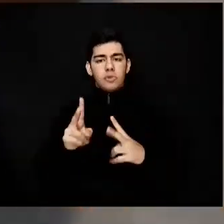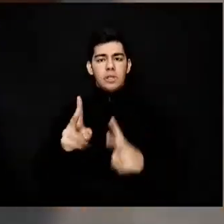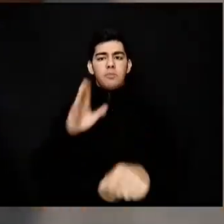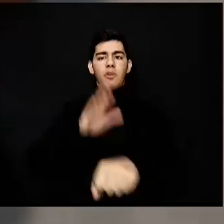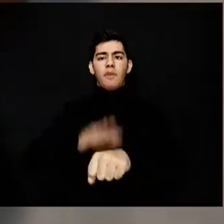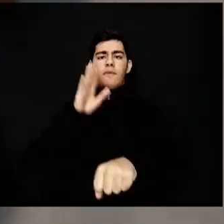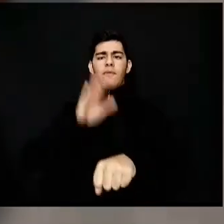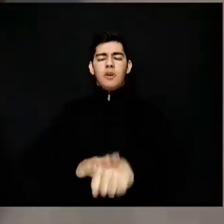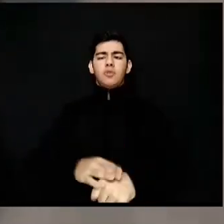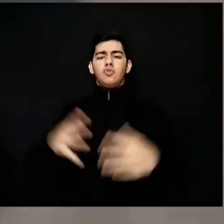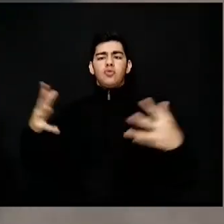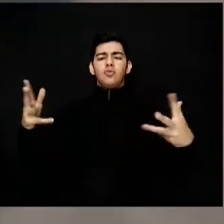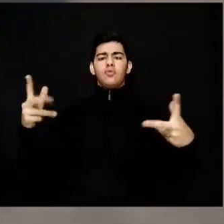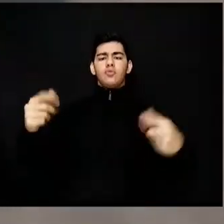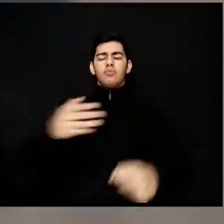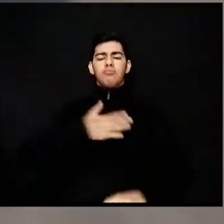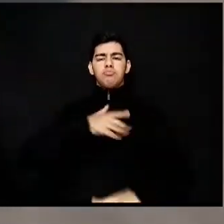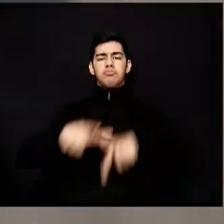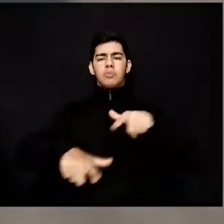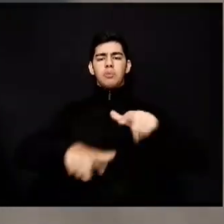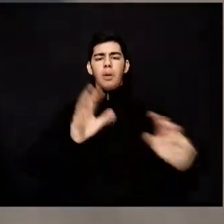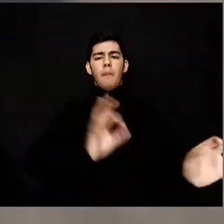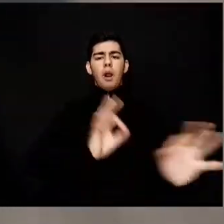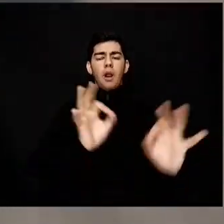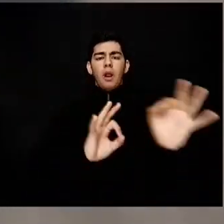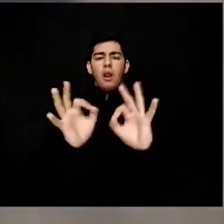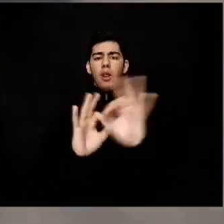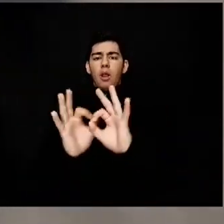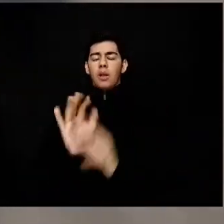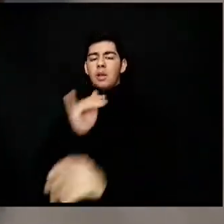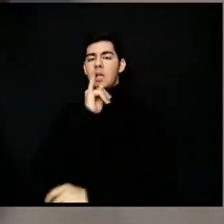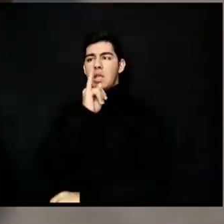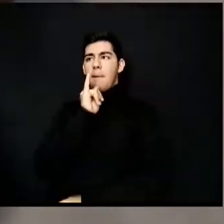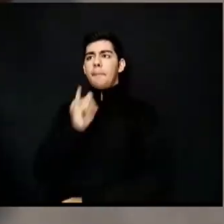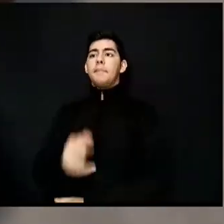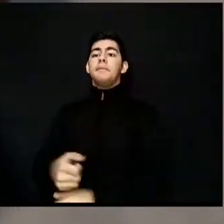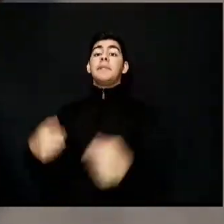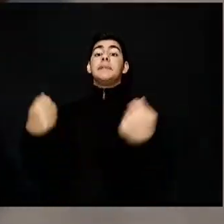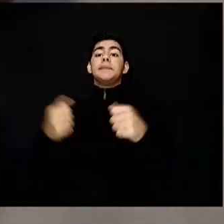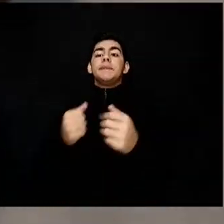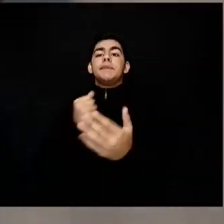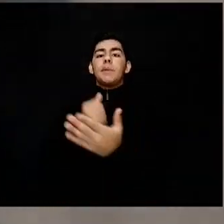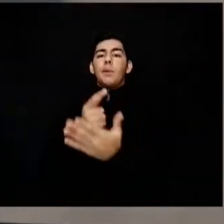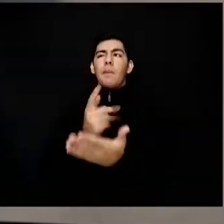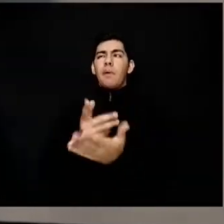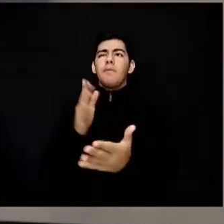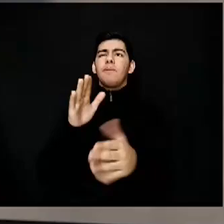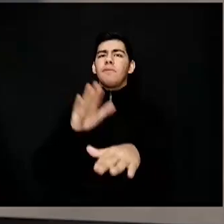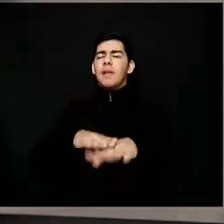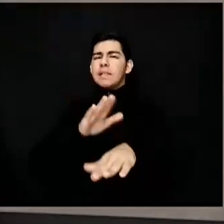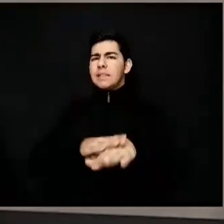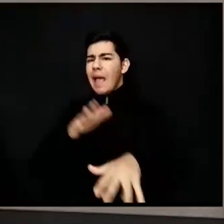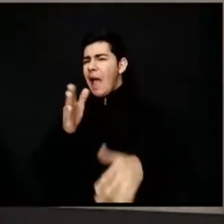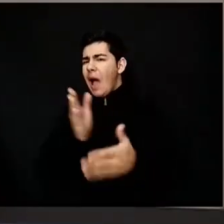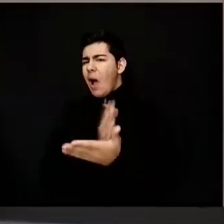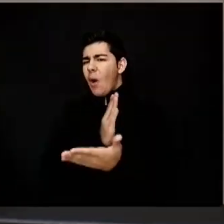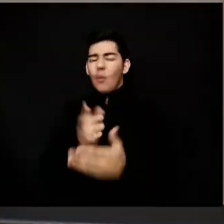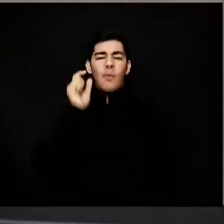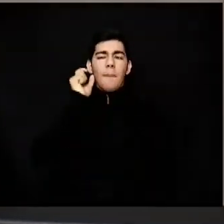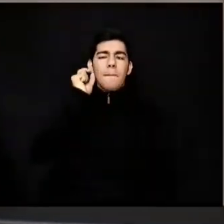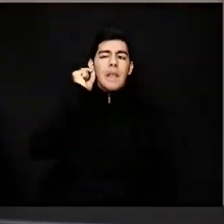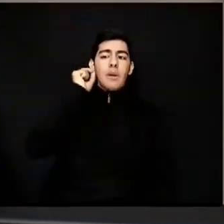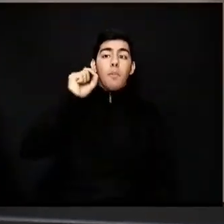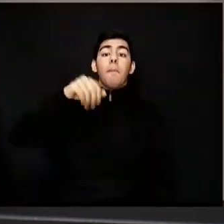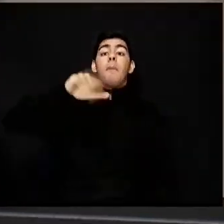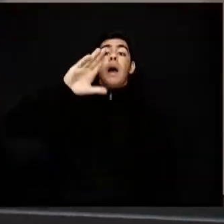e aí eu vou repondo, né? Bom, preciso colocar alguns brincos maiores, aí paro um dia para fazer esses